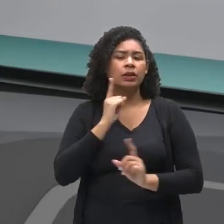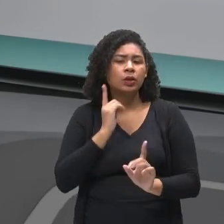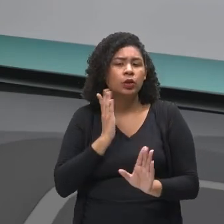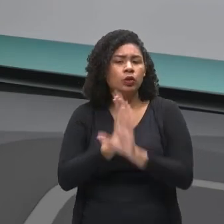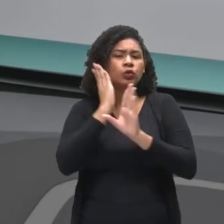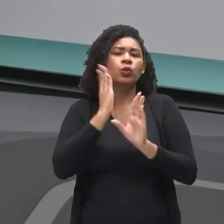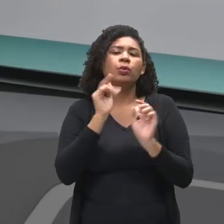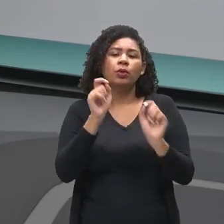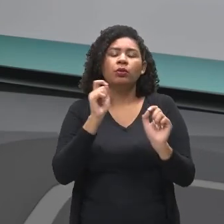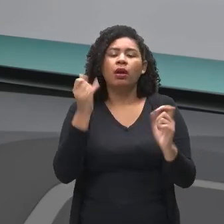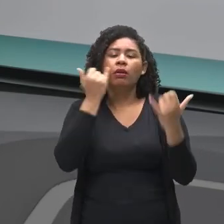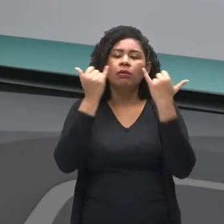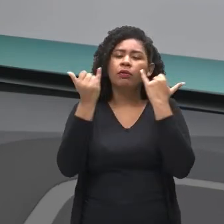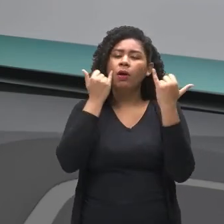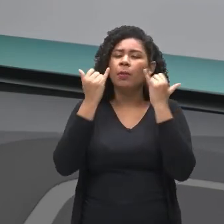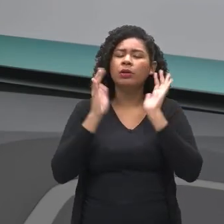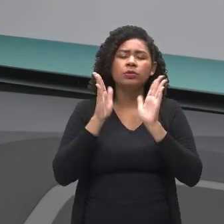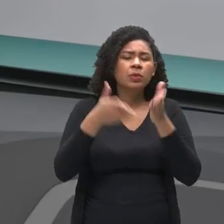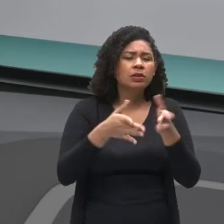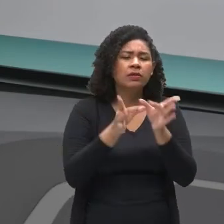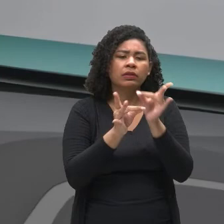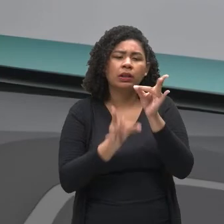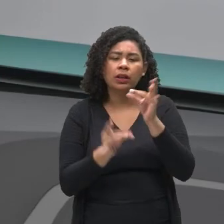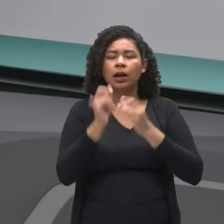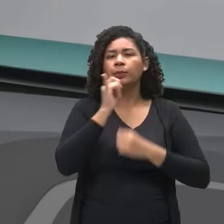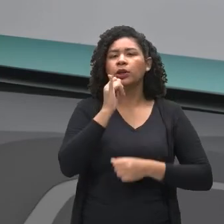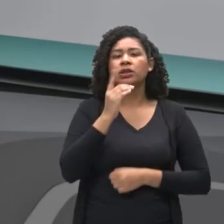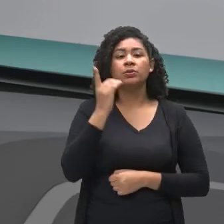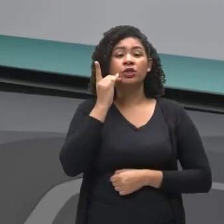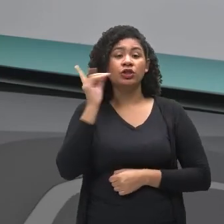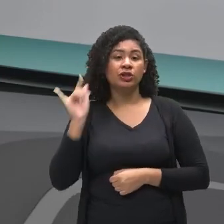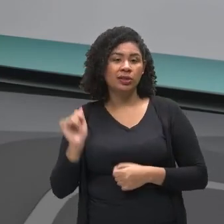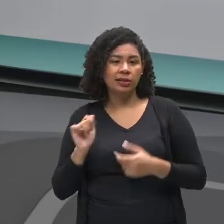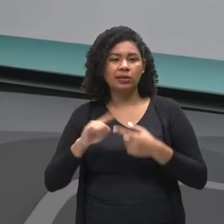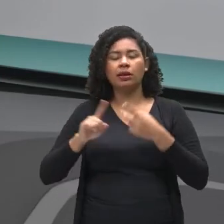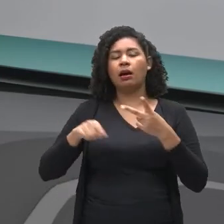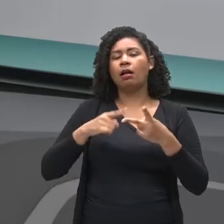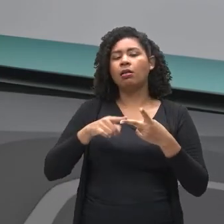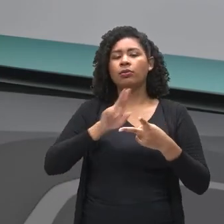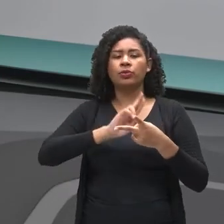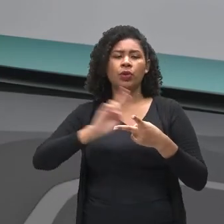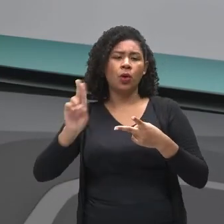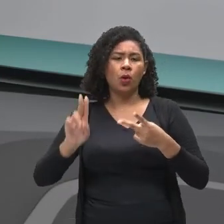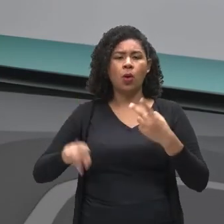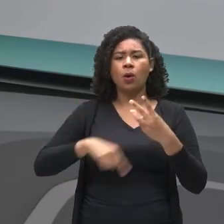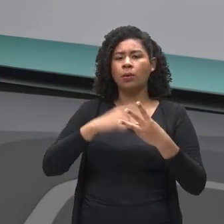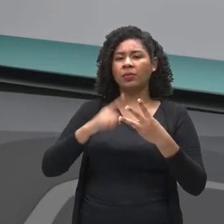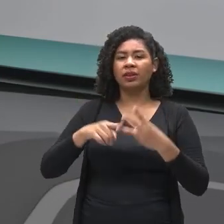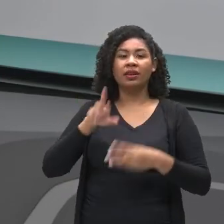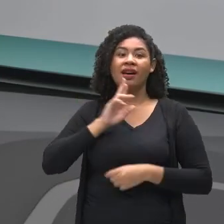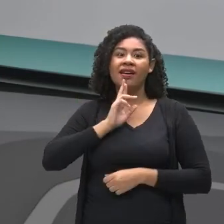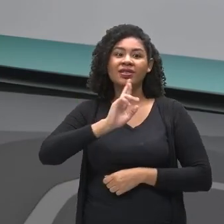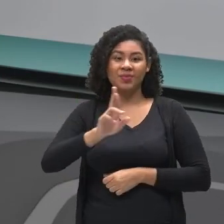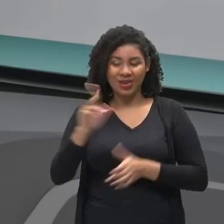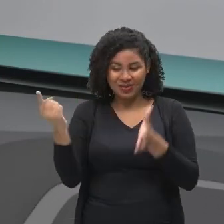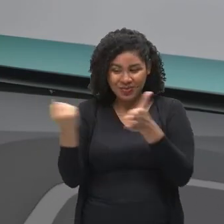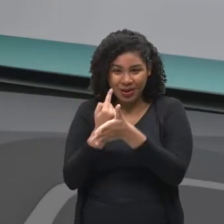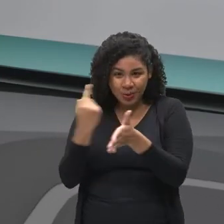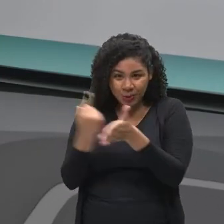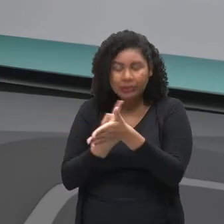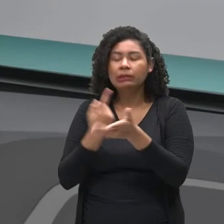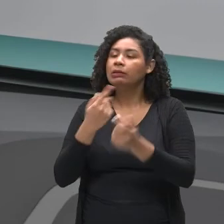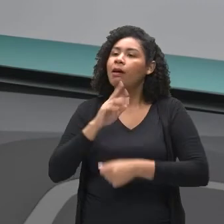informações específicas, detalhes, né, como datas, nome de alguém, a própria resposta da pergunta, né, que eu estou